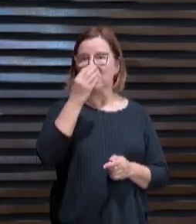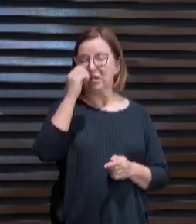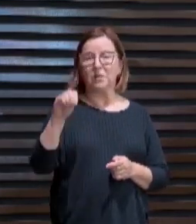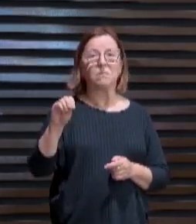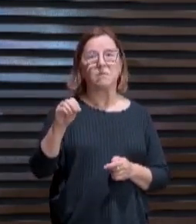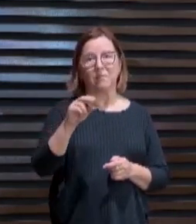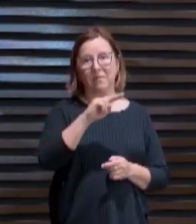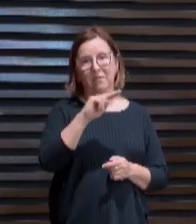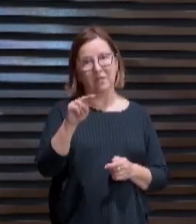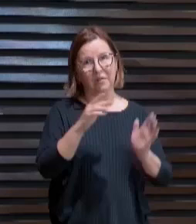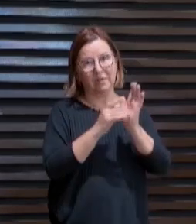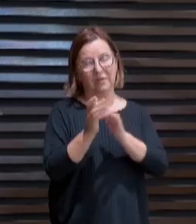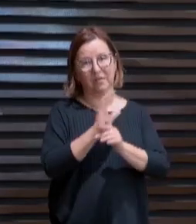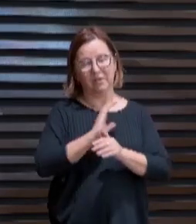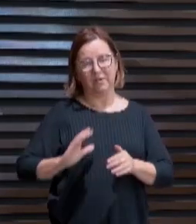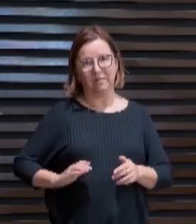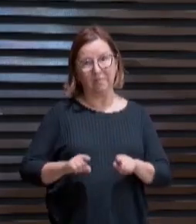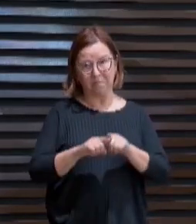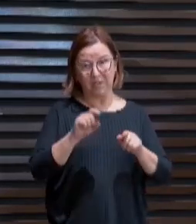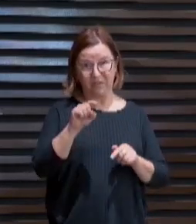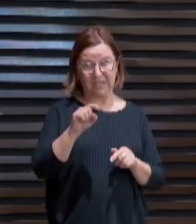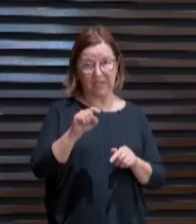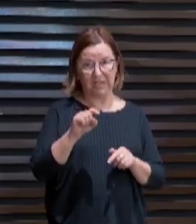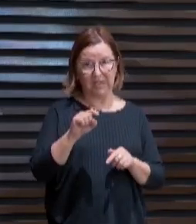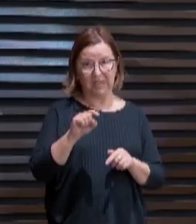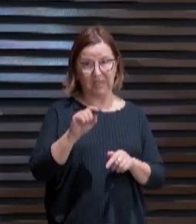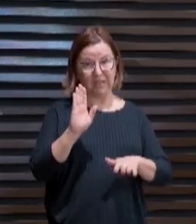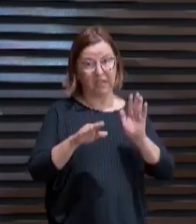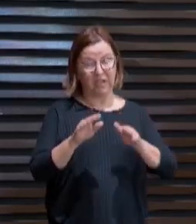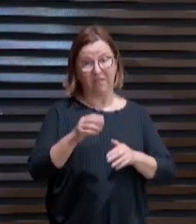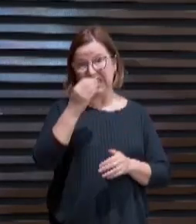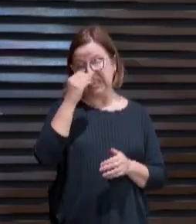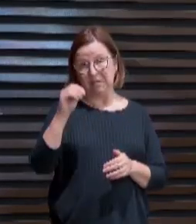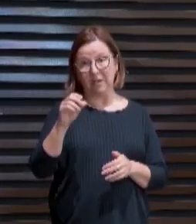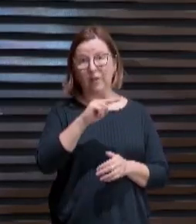só falando, não. Você nega o nome de Jesus Cristo, às vezes fazendo um negócio.